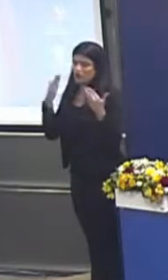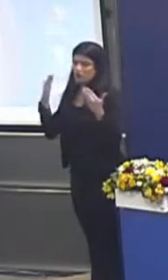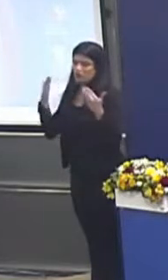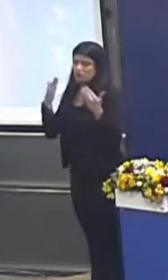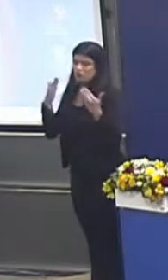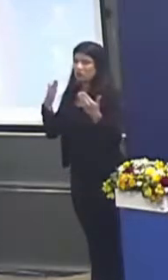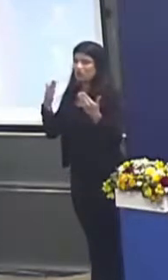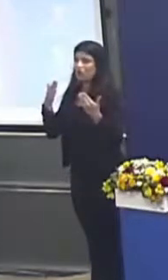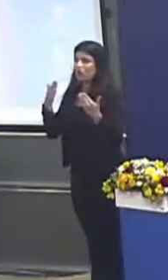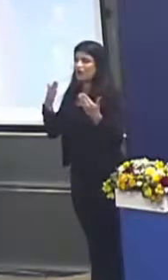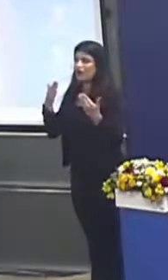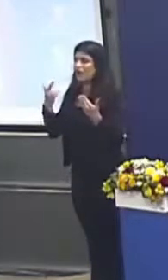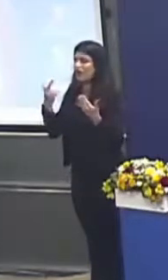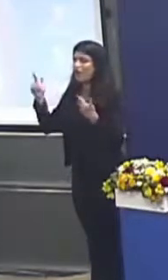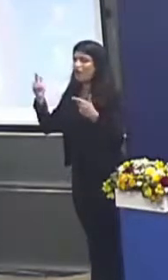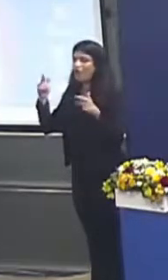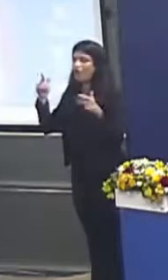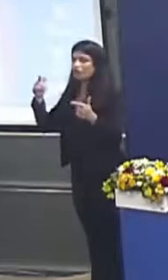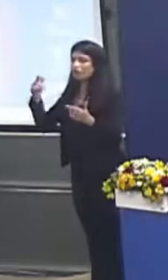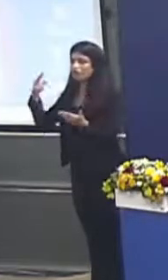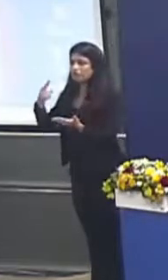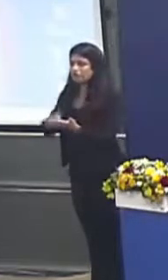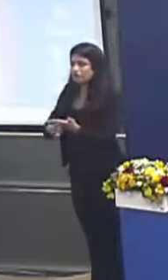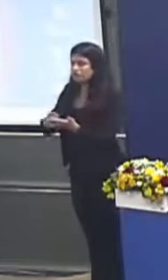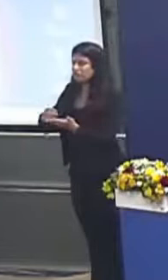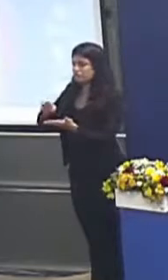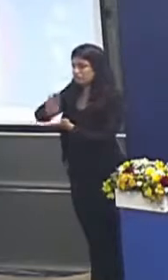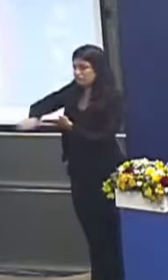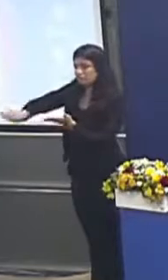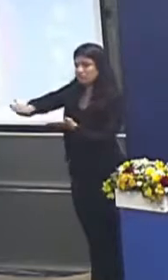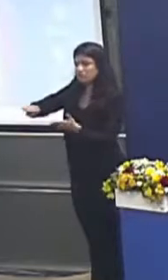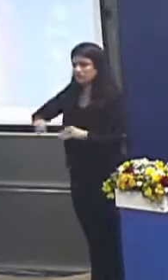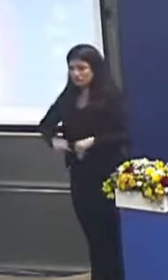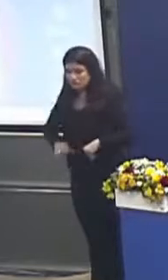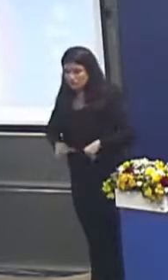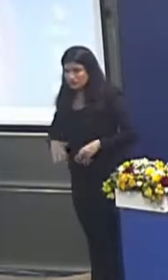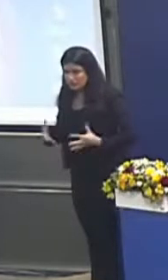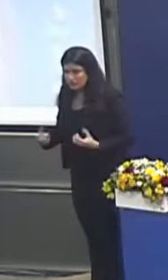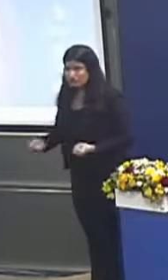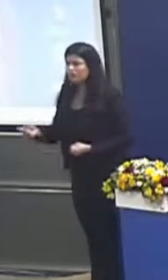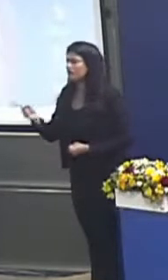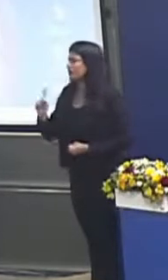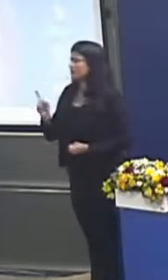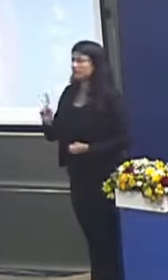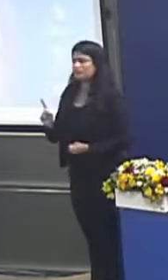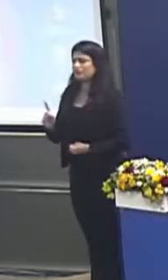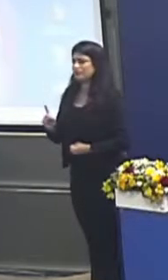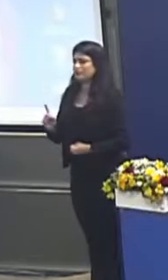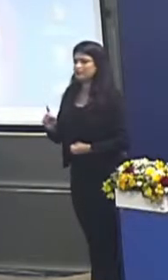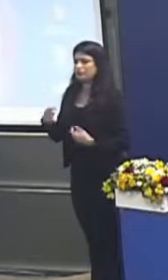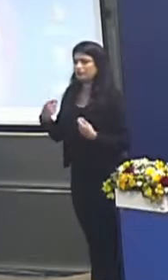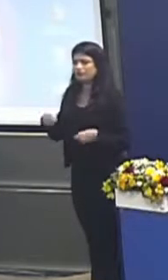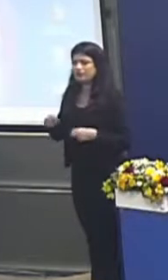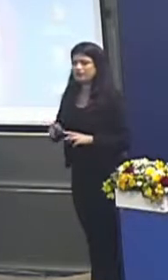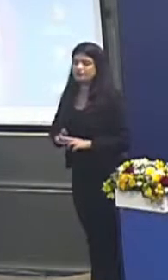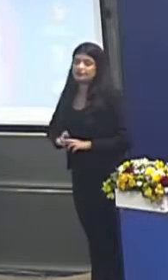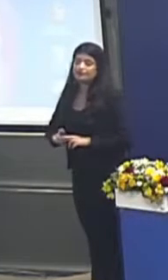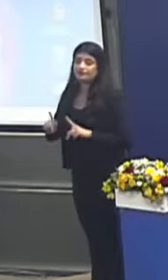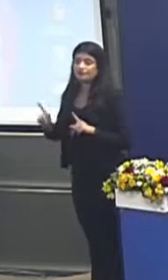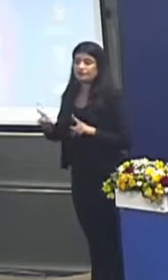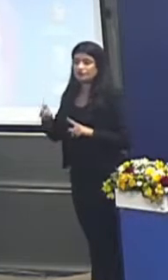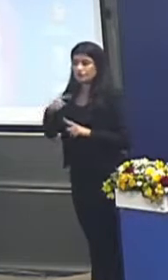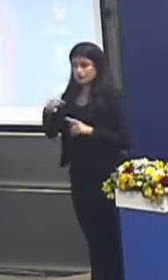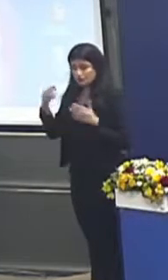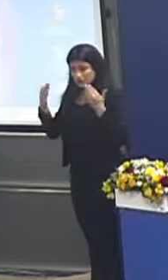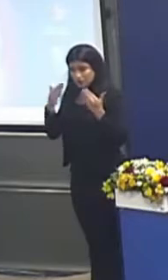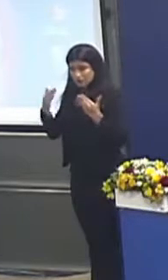comprometa com qualquer tipo de processo de exclusão, de sofrimento, de segregação. A psicologia que